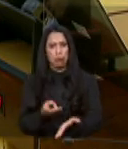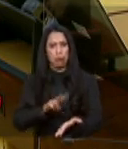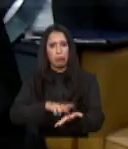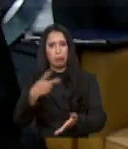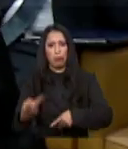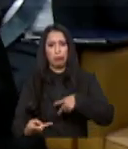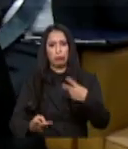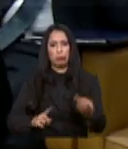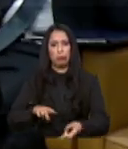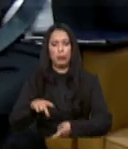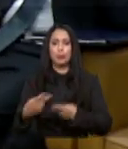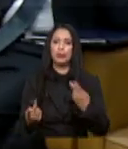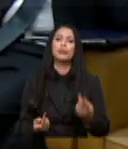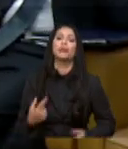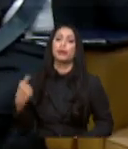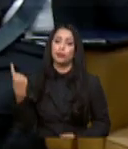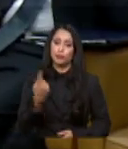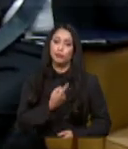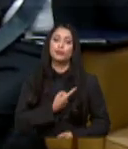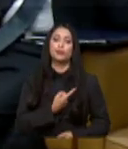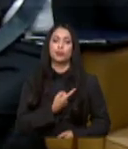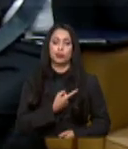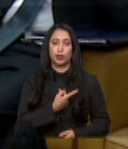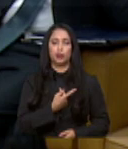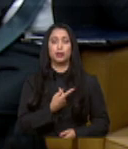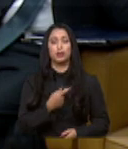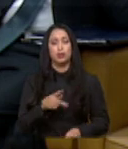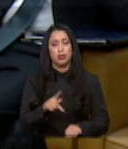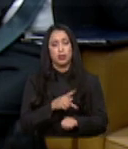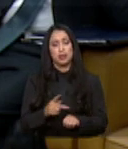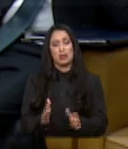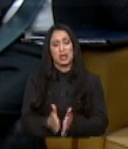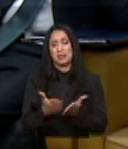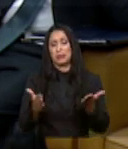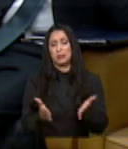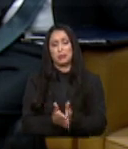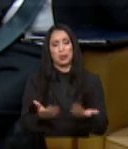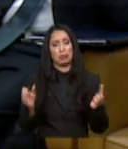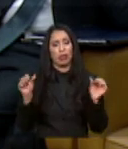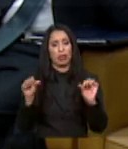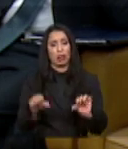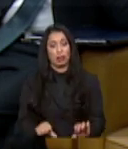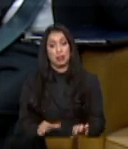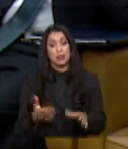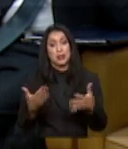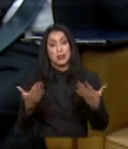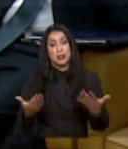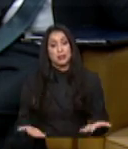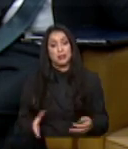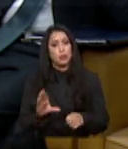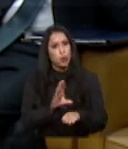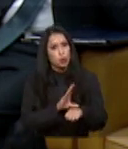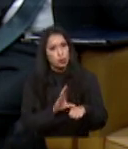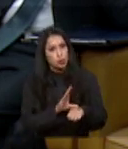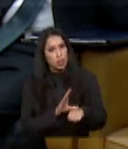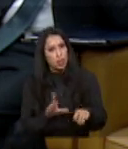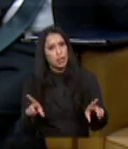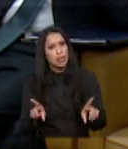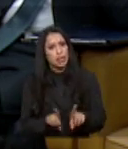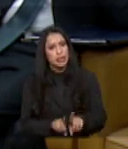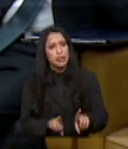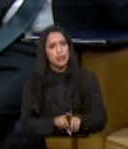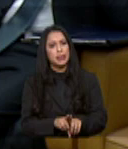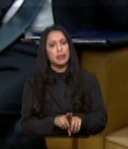no nosso país. A construção constitucional, assim como a construção internacional